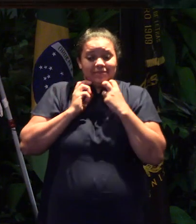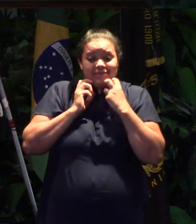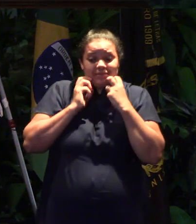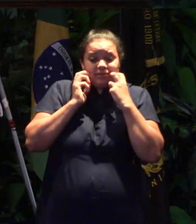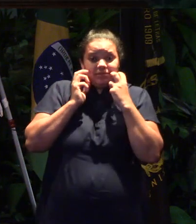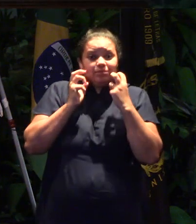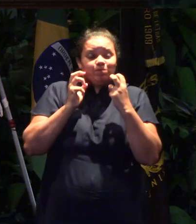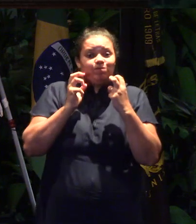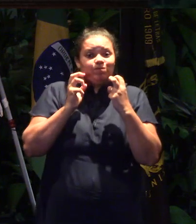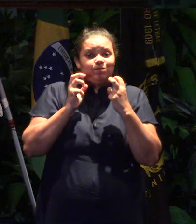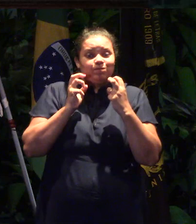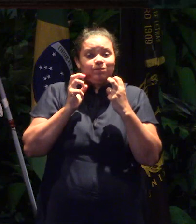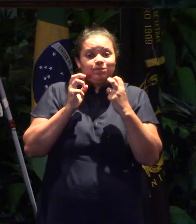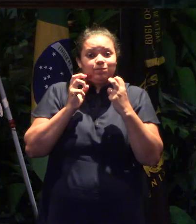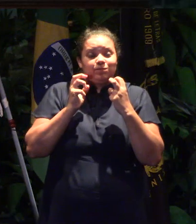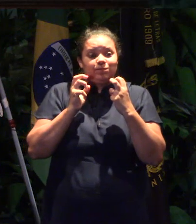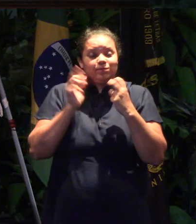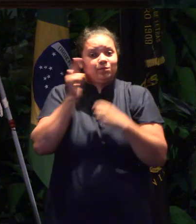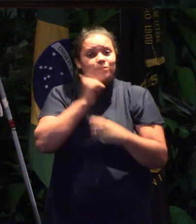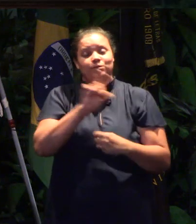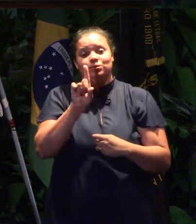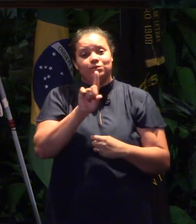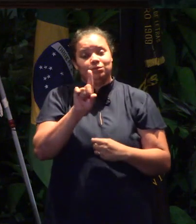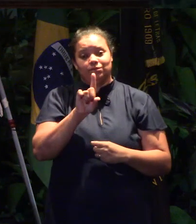acabam não conseguindo